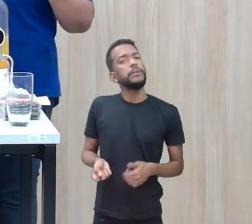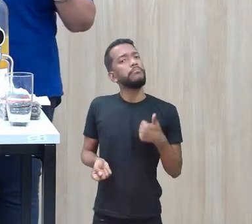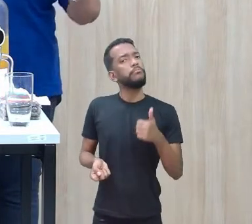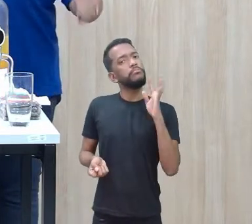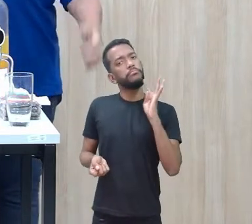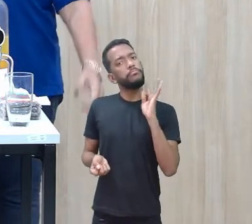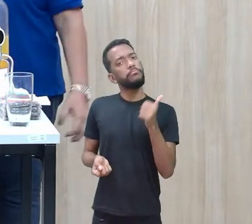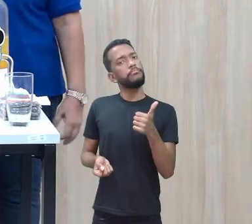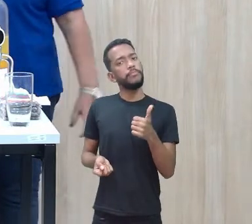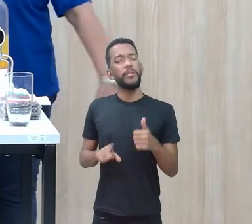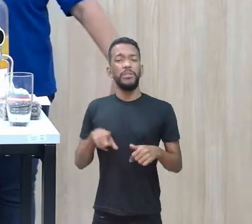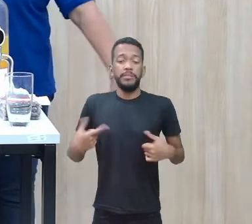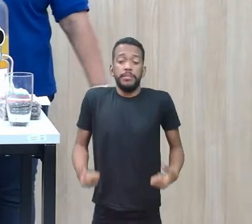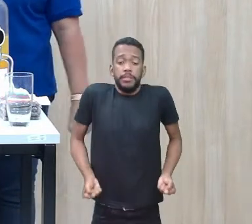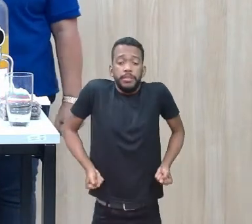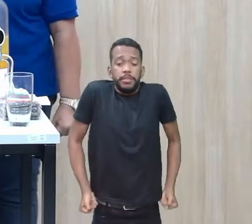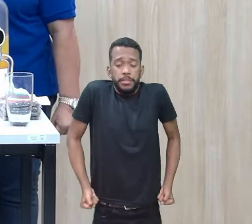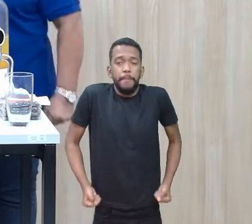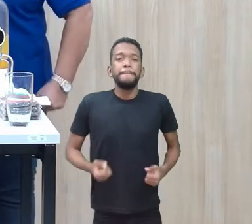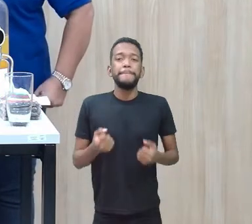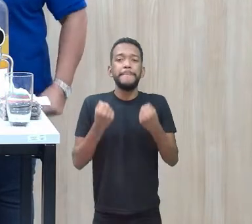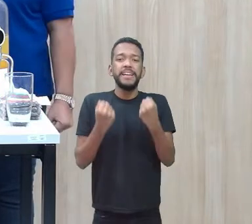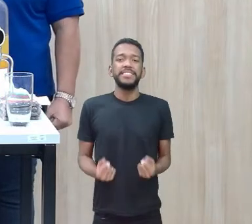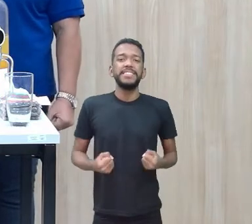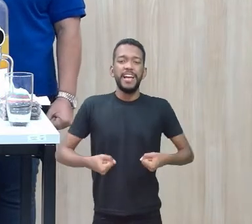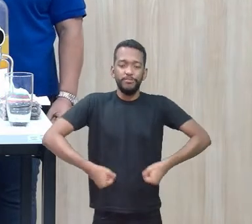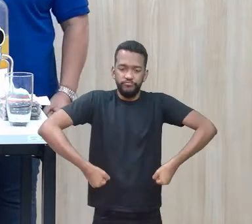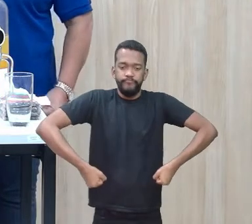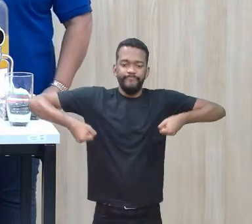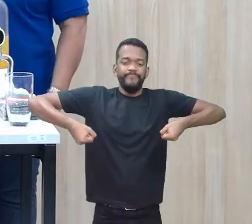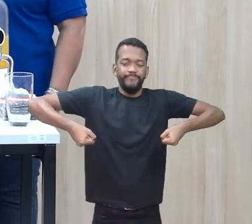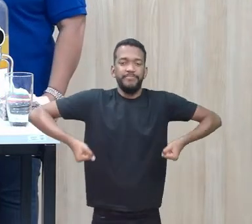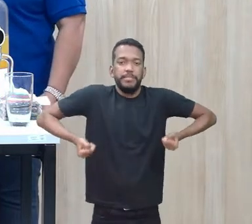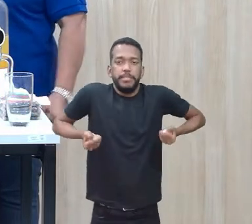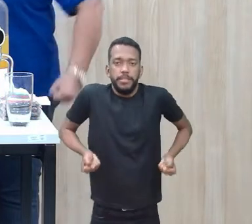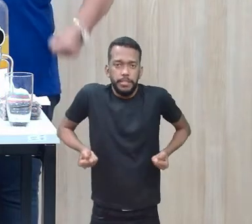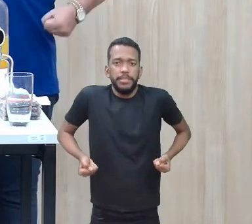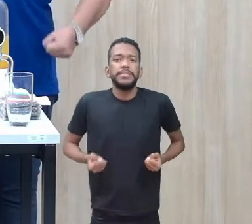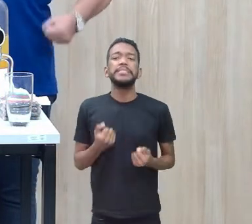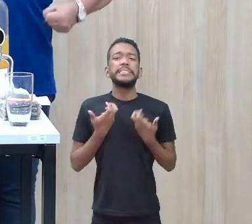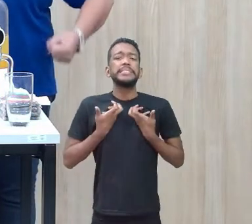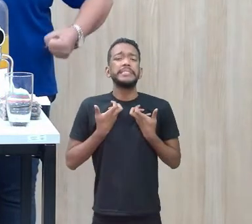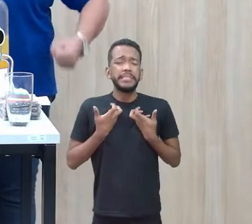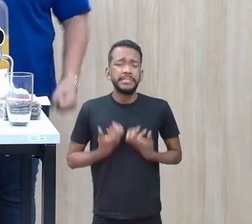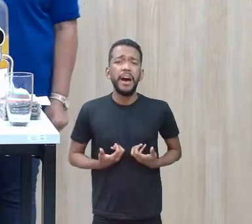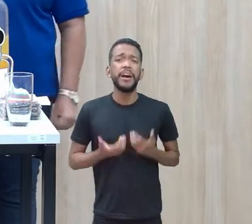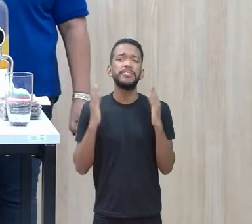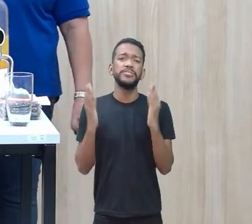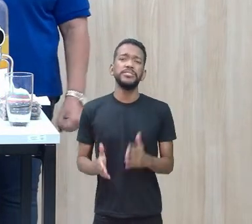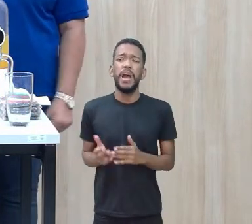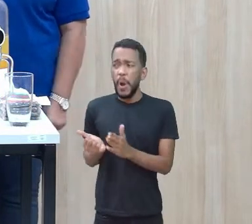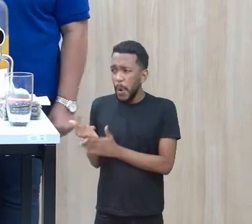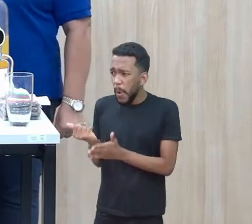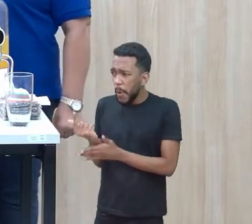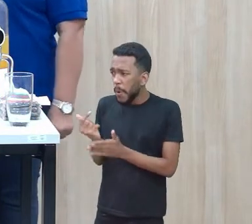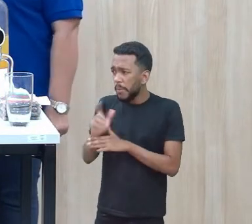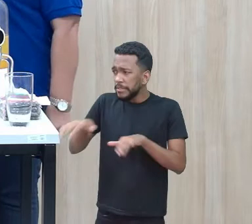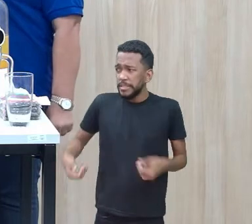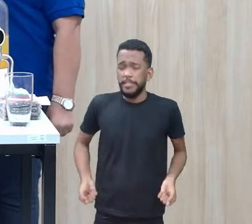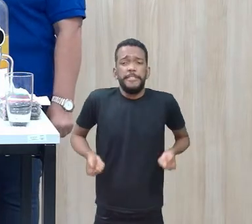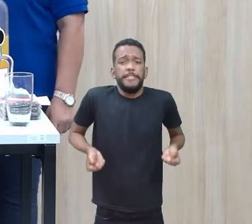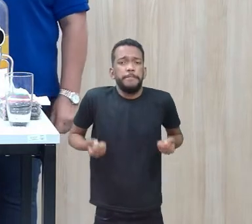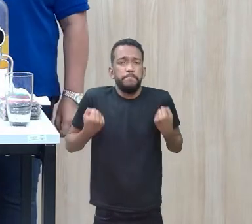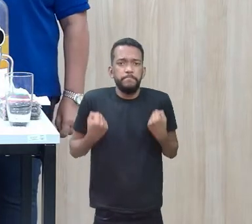Legal. Outra estava chegando em casa cansada, exausta, com aquele peso das compras. E aí a gente